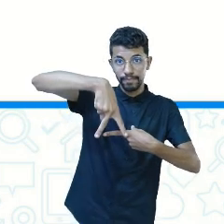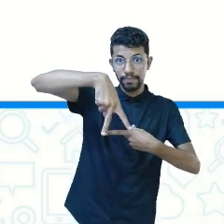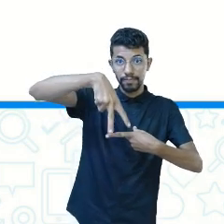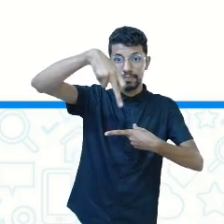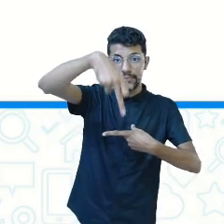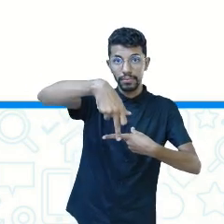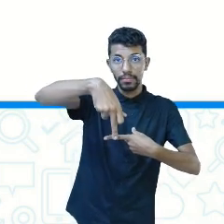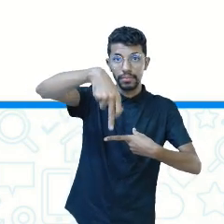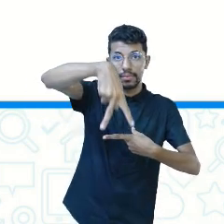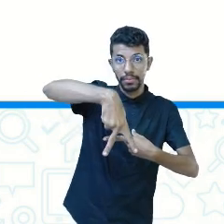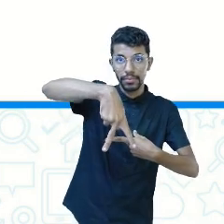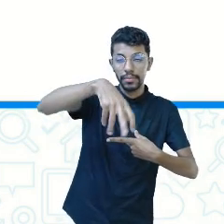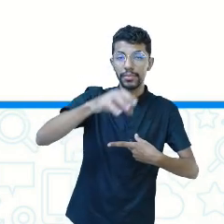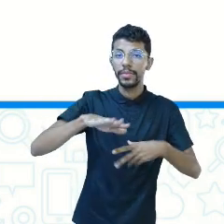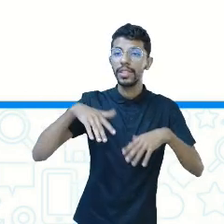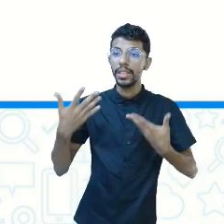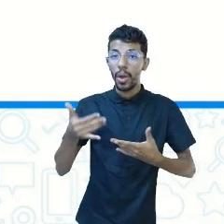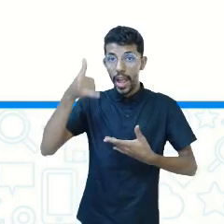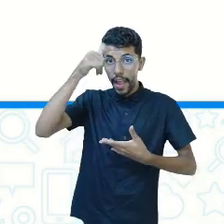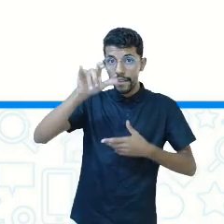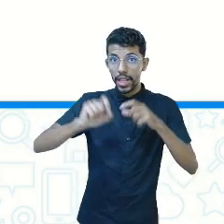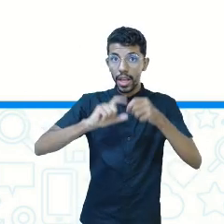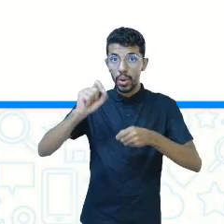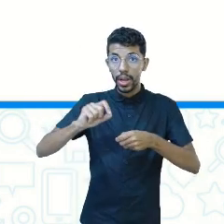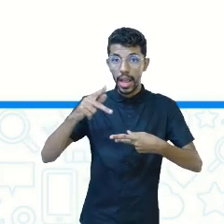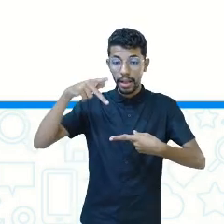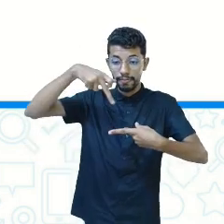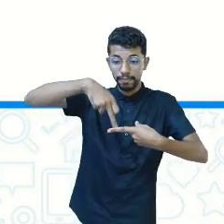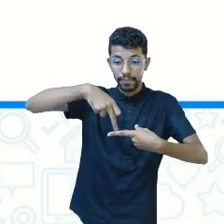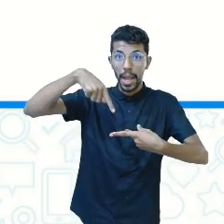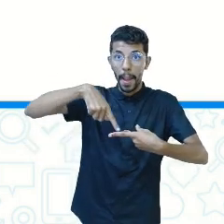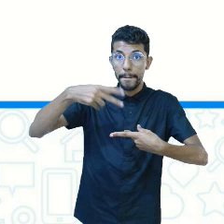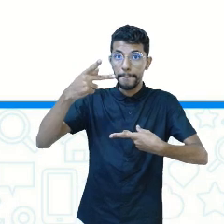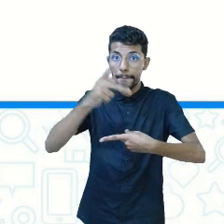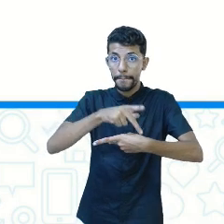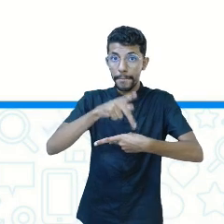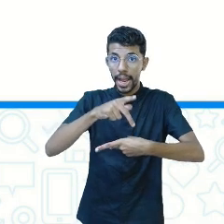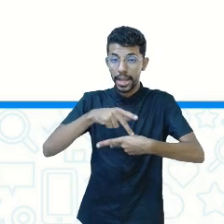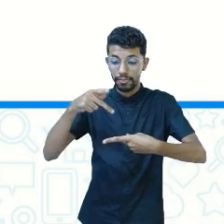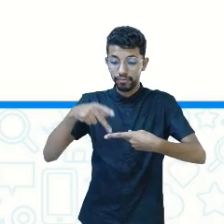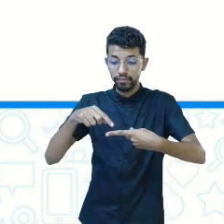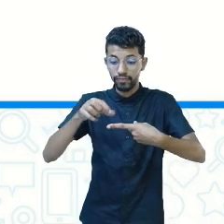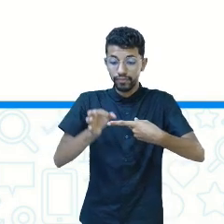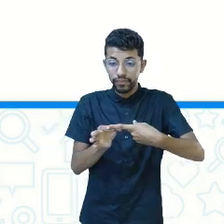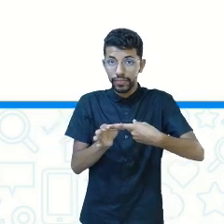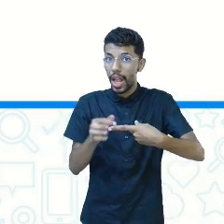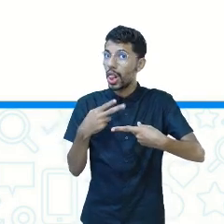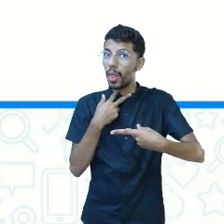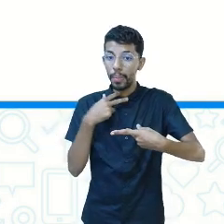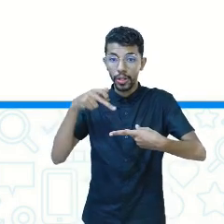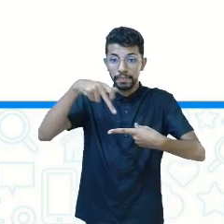aqui contém a pedrinha. Então, chegando ao céu, que é a última casa, é a casa lá da ponta,